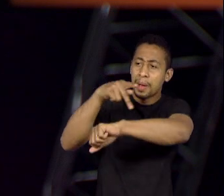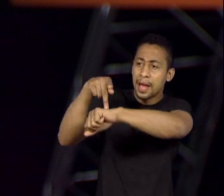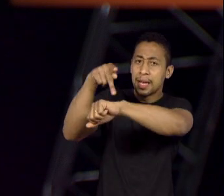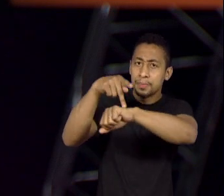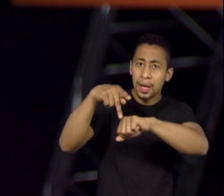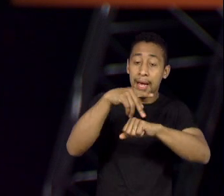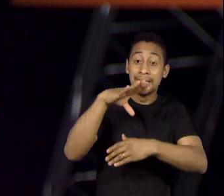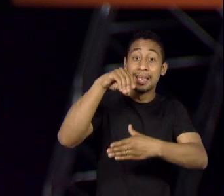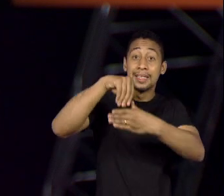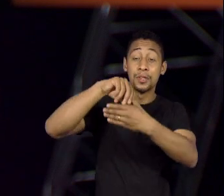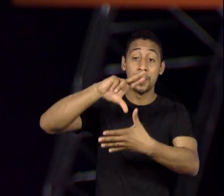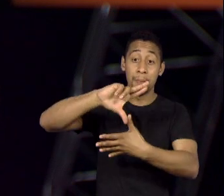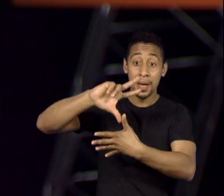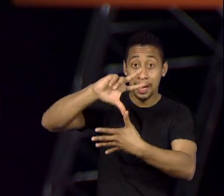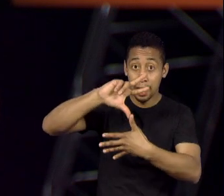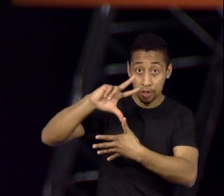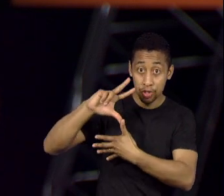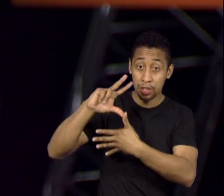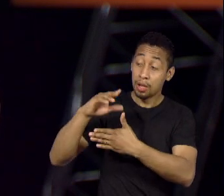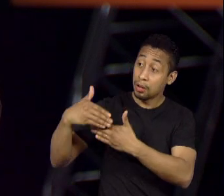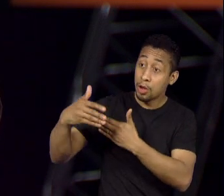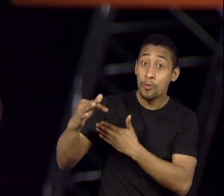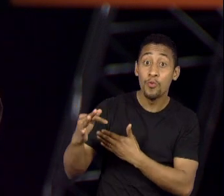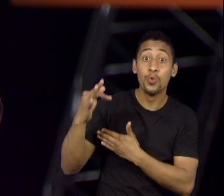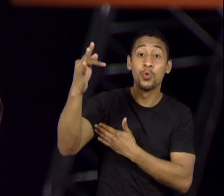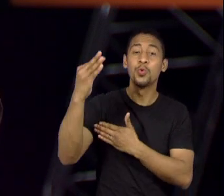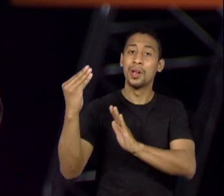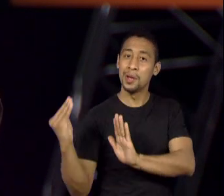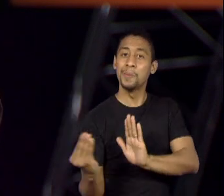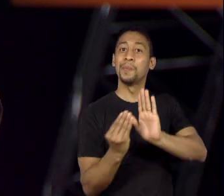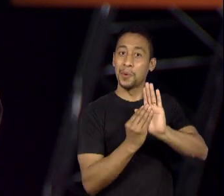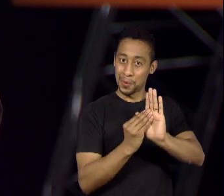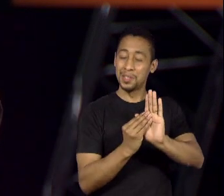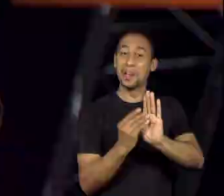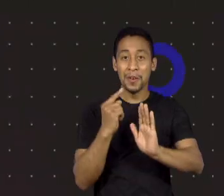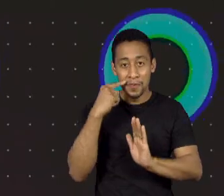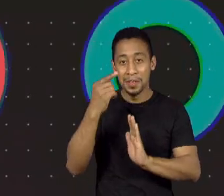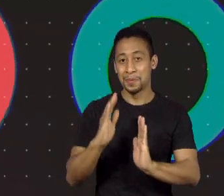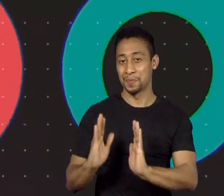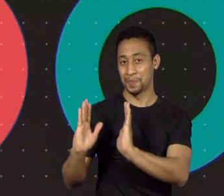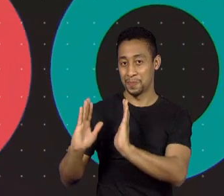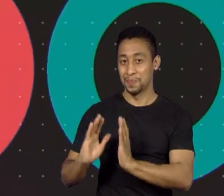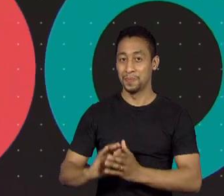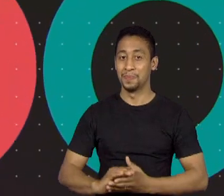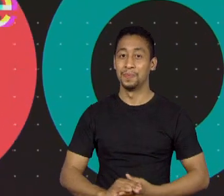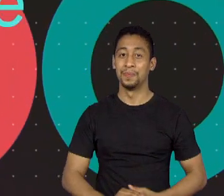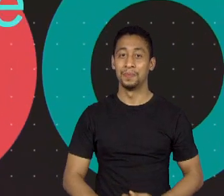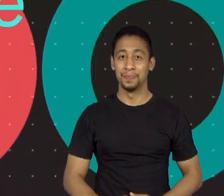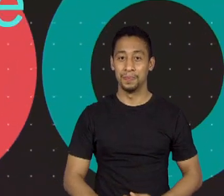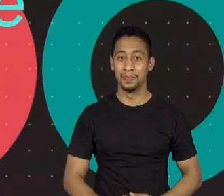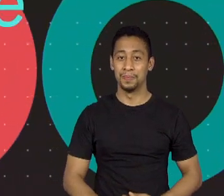estariam presentes nos seus futuros trabalhos. É o que veremos no próximo bloco.